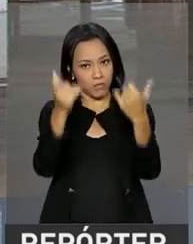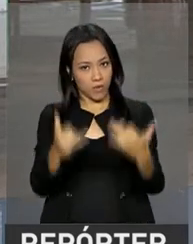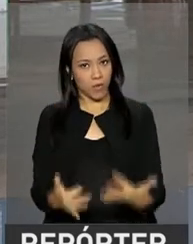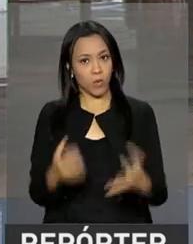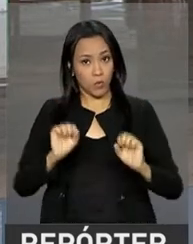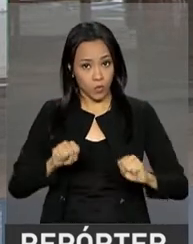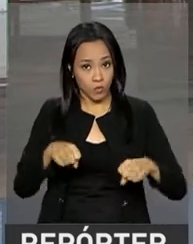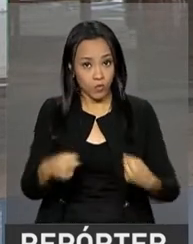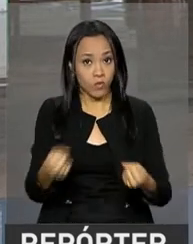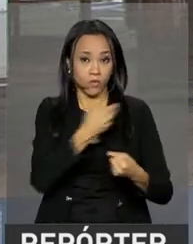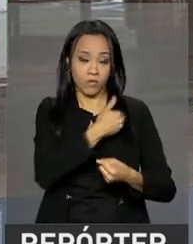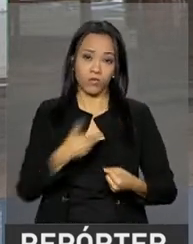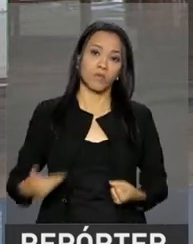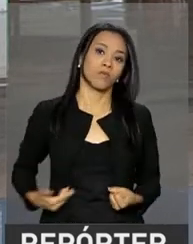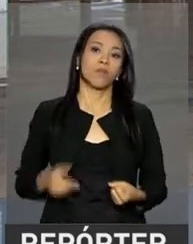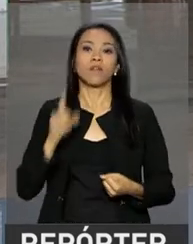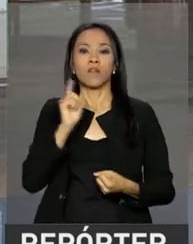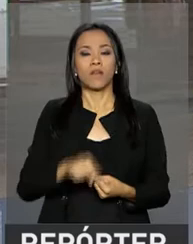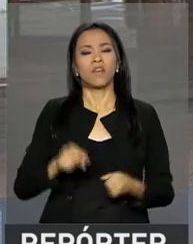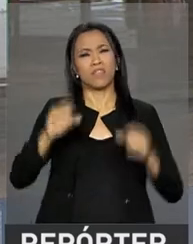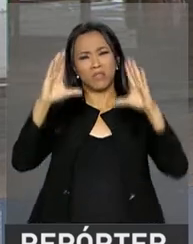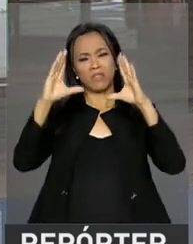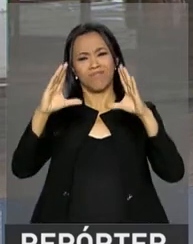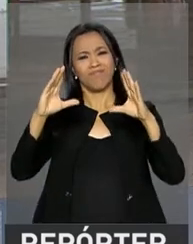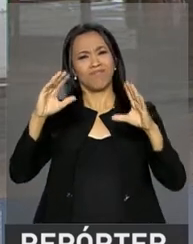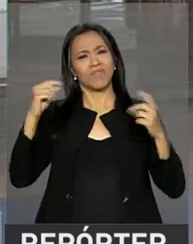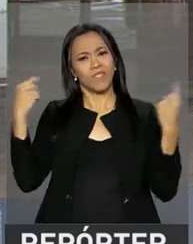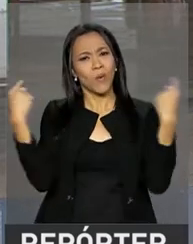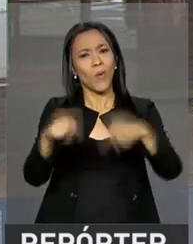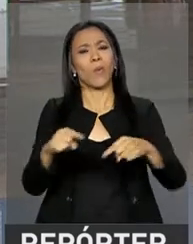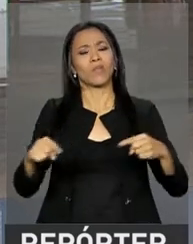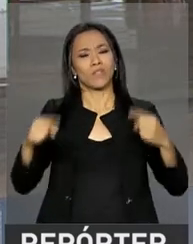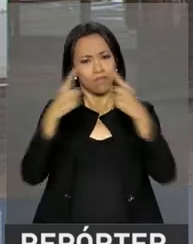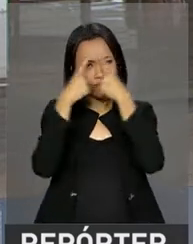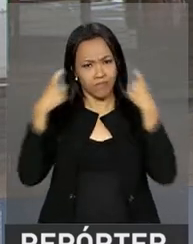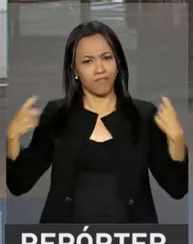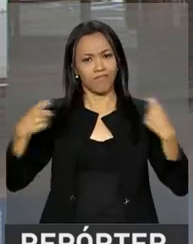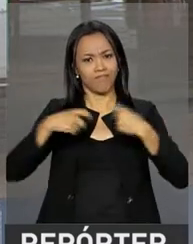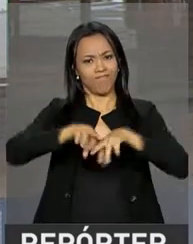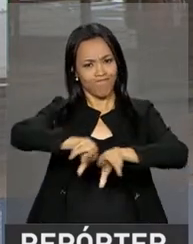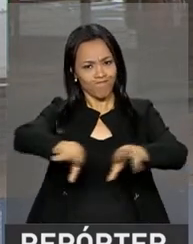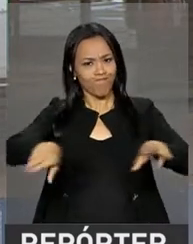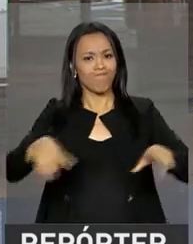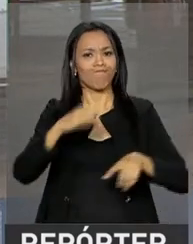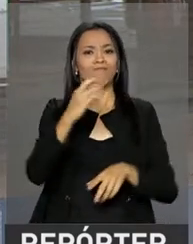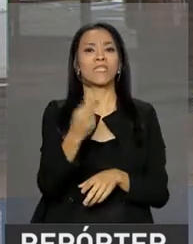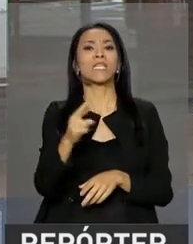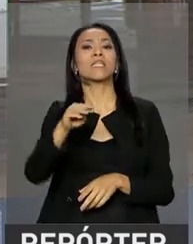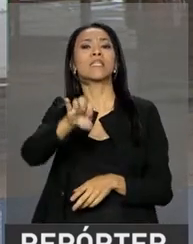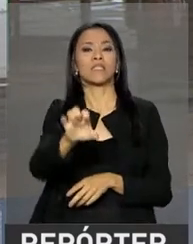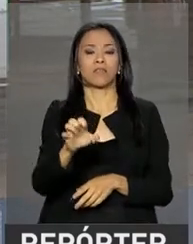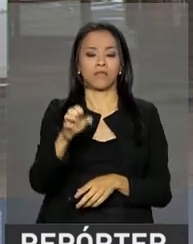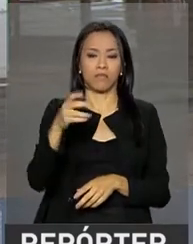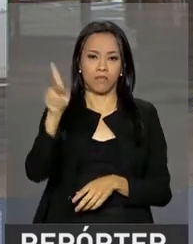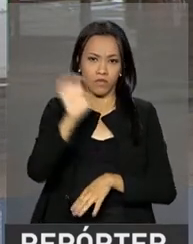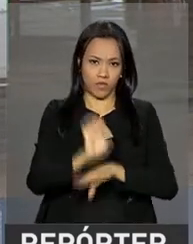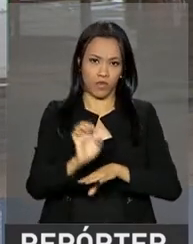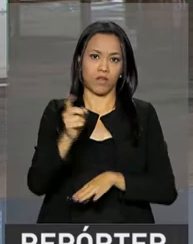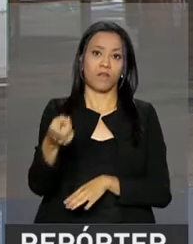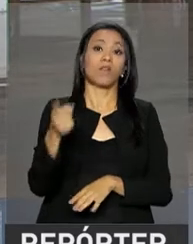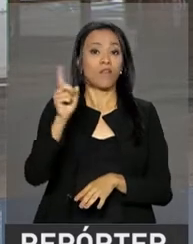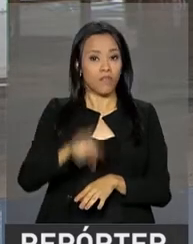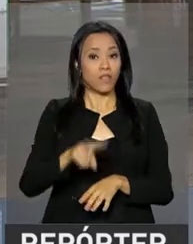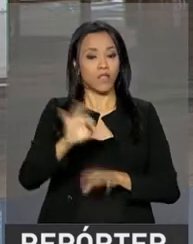esforço do governo em combater a criminalidade no Rio. Segundo o ministro, um plano vai ser elaborado em parceria